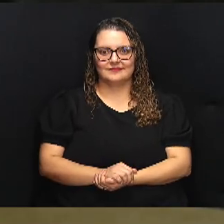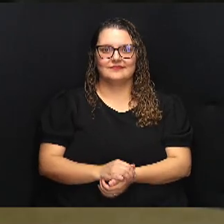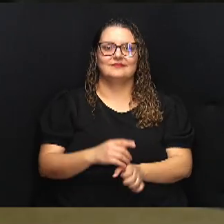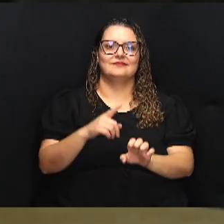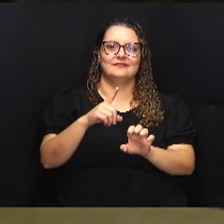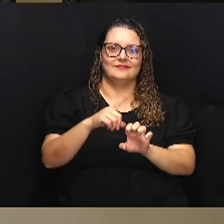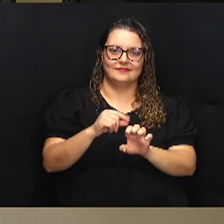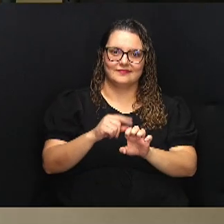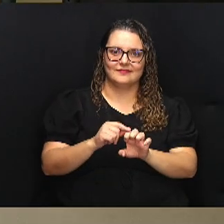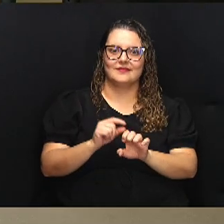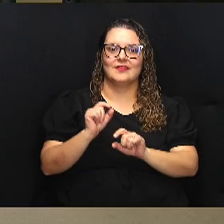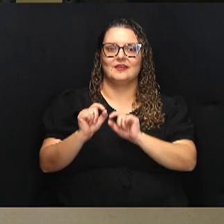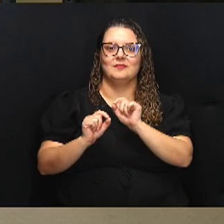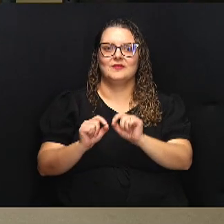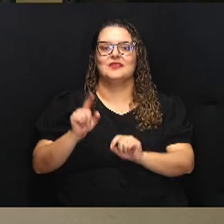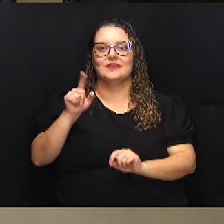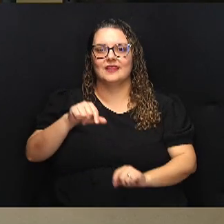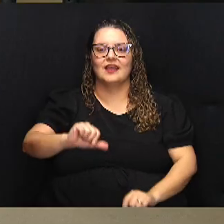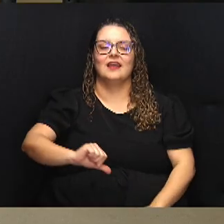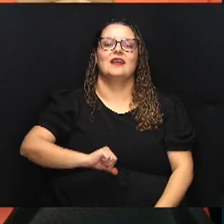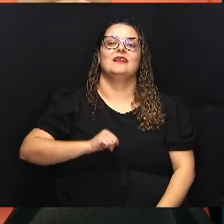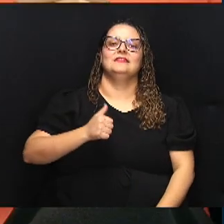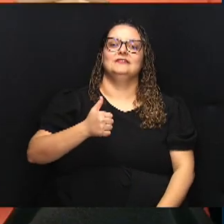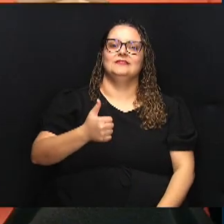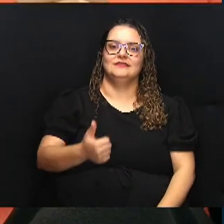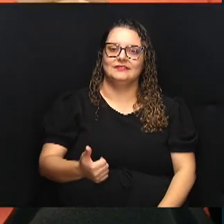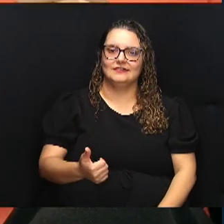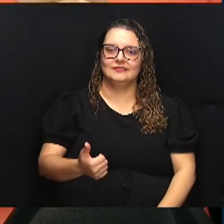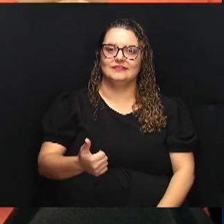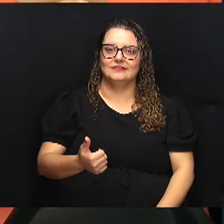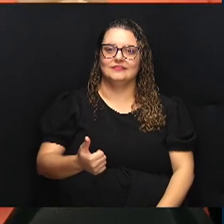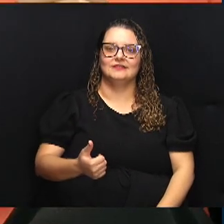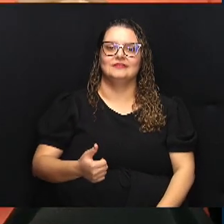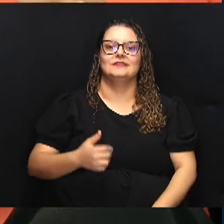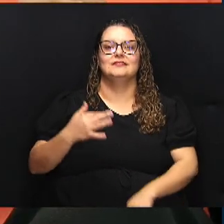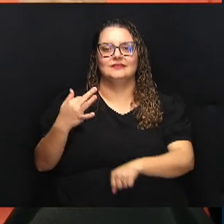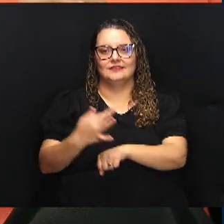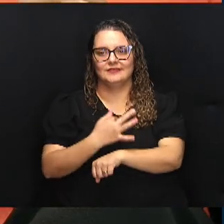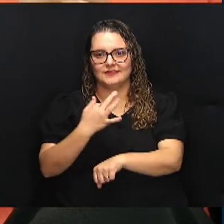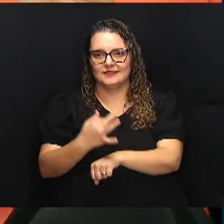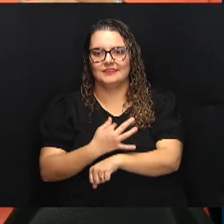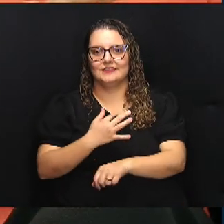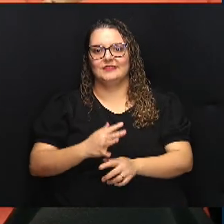Empreender é para quem é resiliente e persistente.